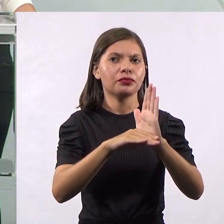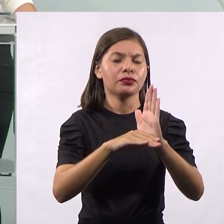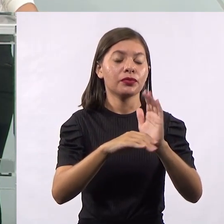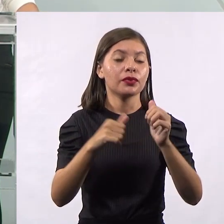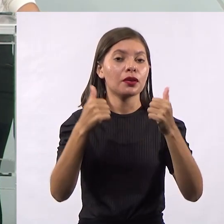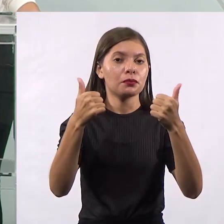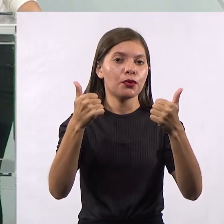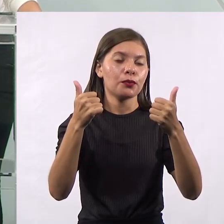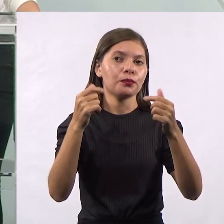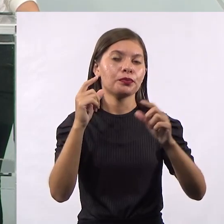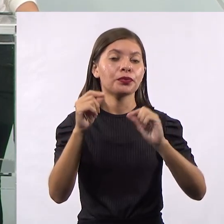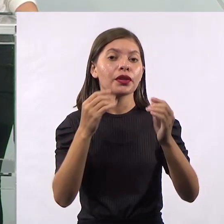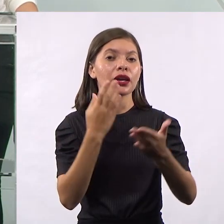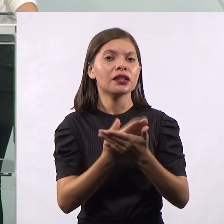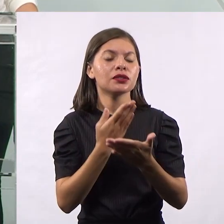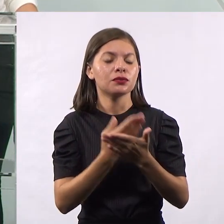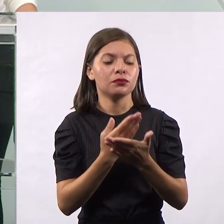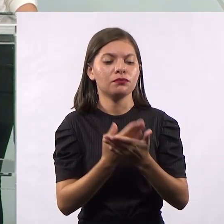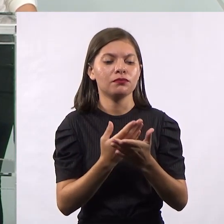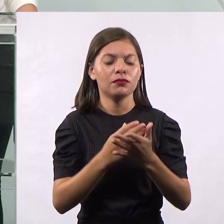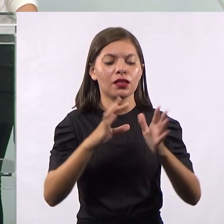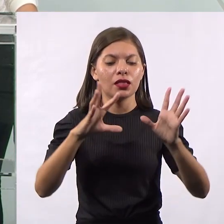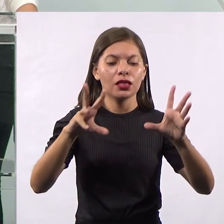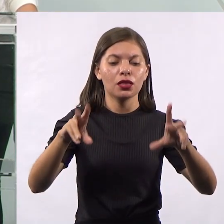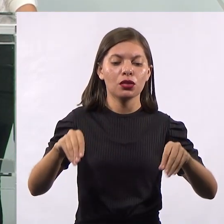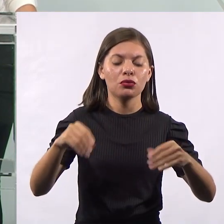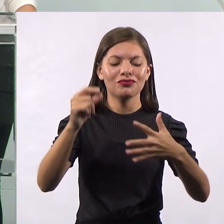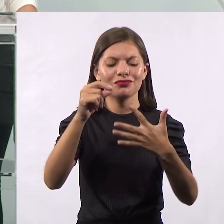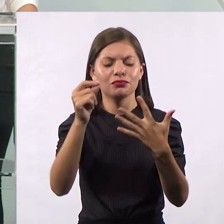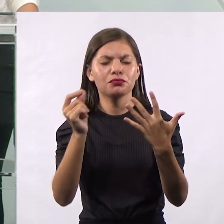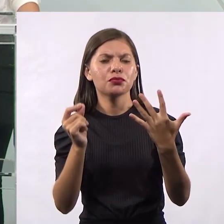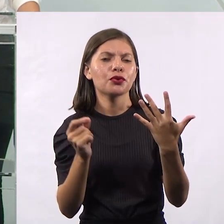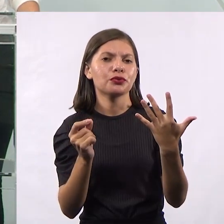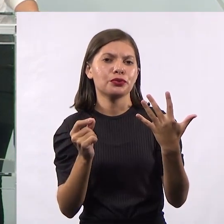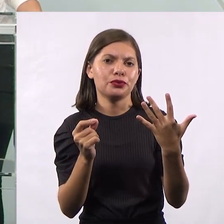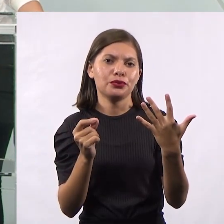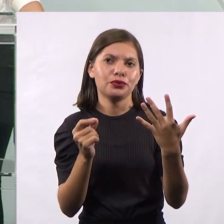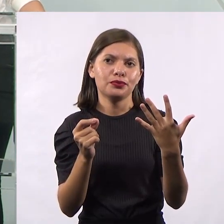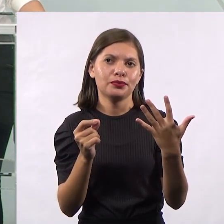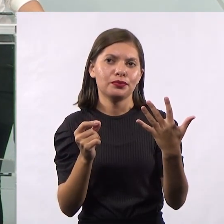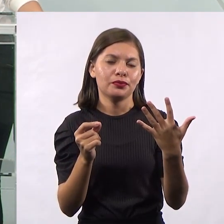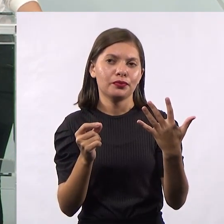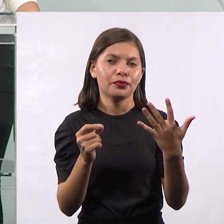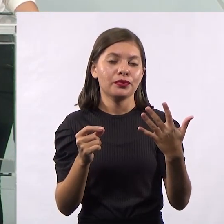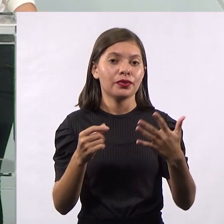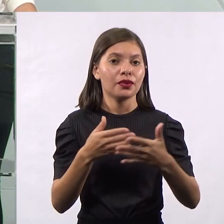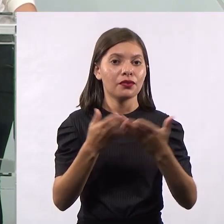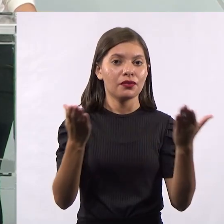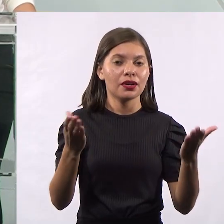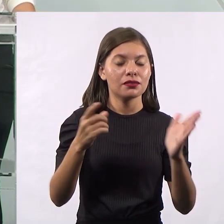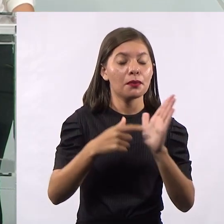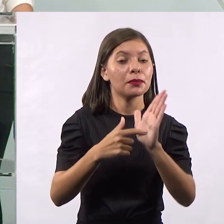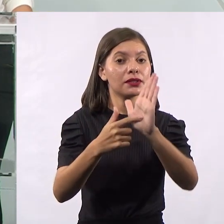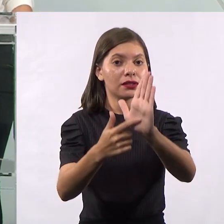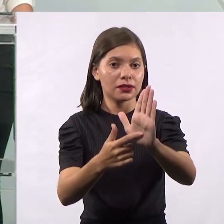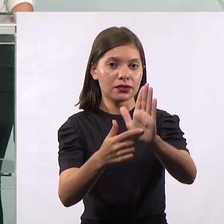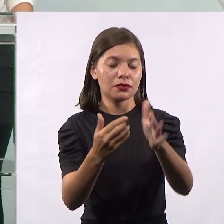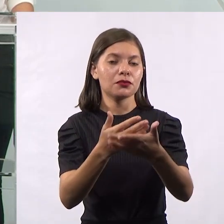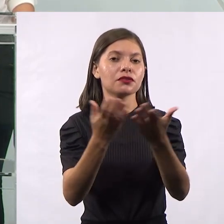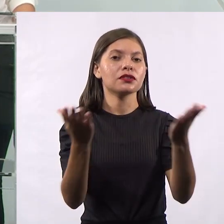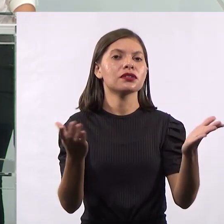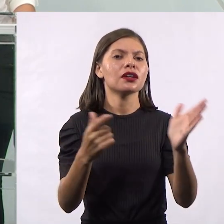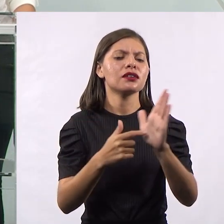todo atualizado, e estudar, né, todos esses pontos que não foram esgotados aqui, muito pelo contrário. Eu faço